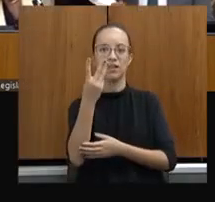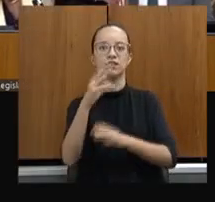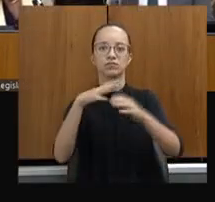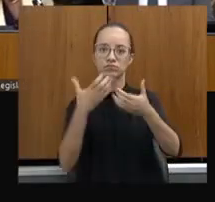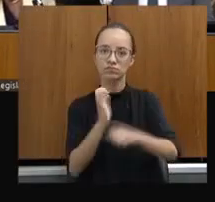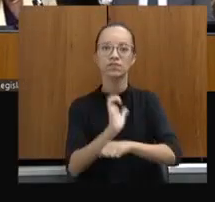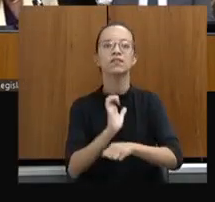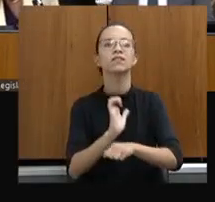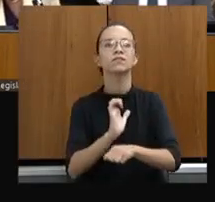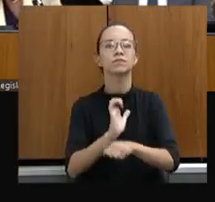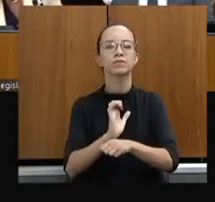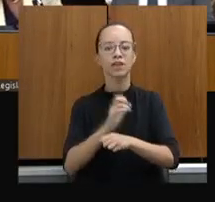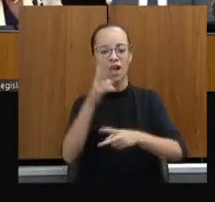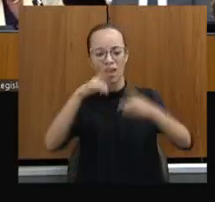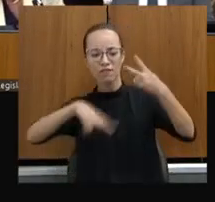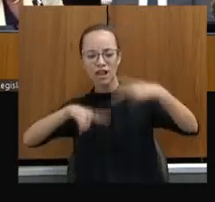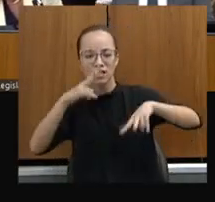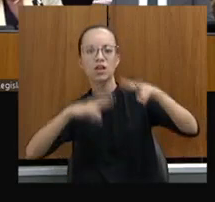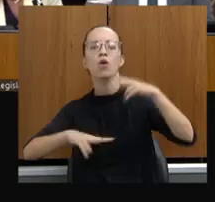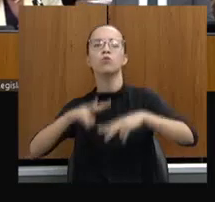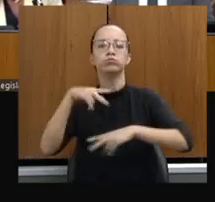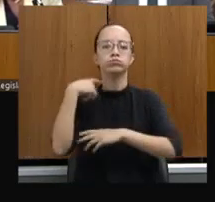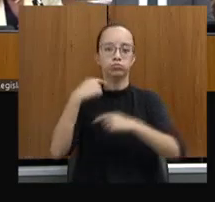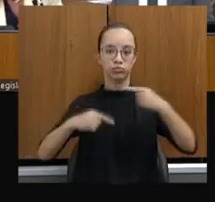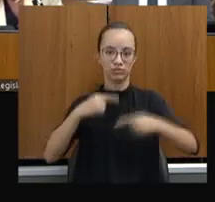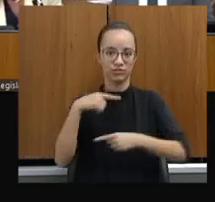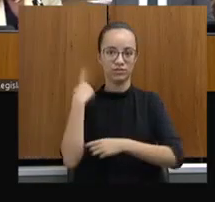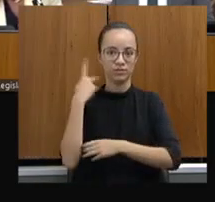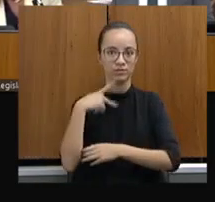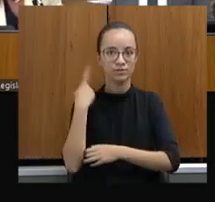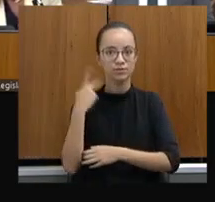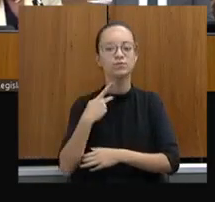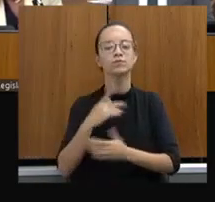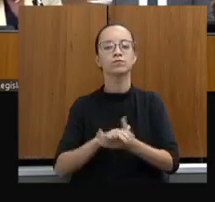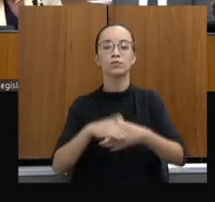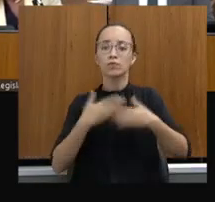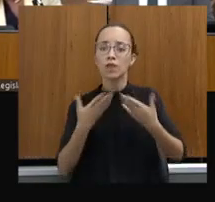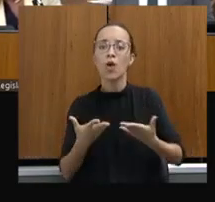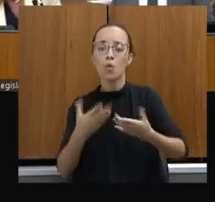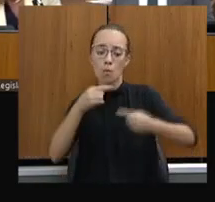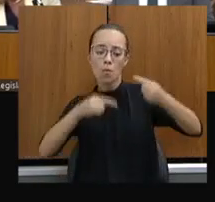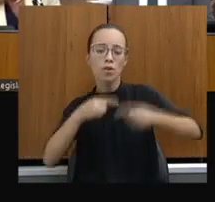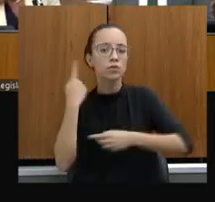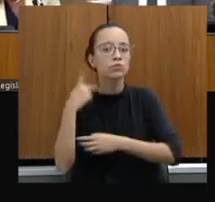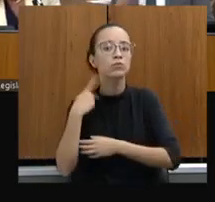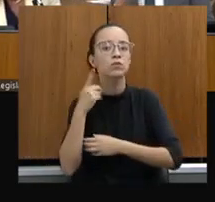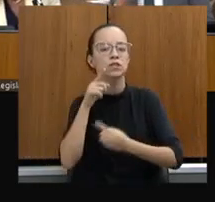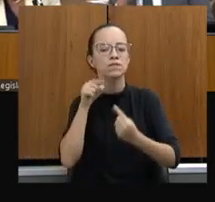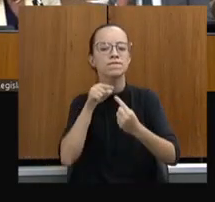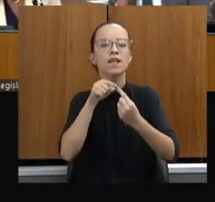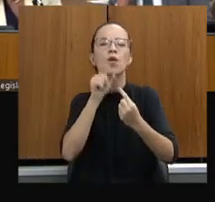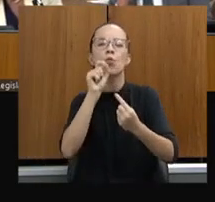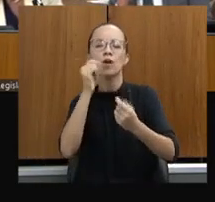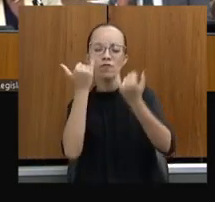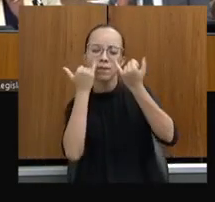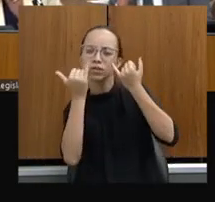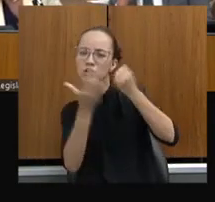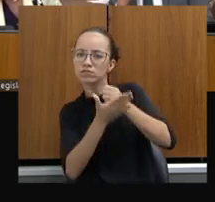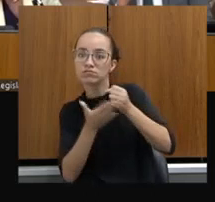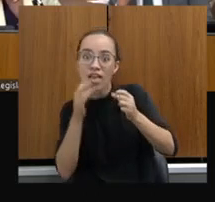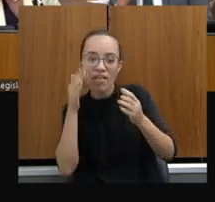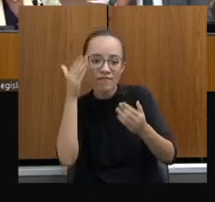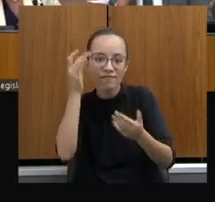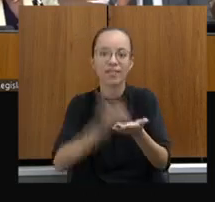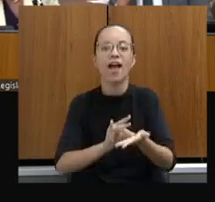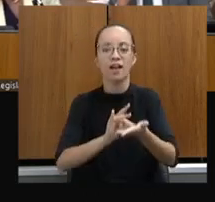fazem avaliação de políticas públicas e com isso políticas públicas baseadas em evidência e fazer políticas